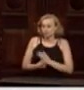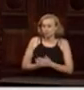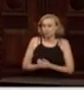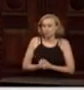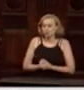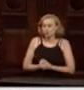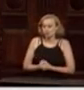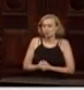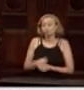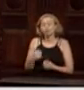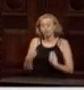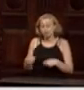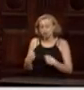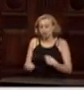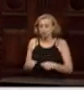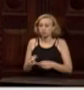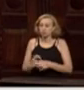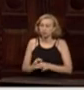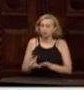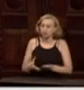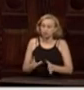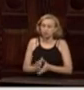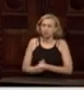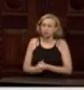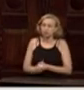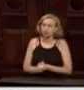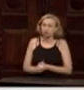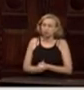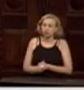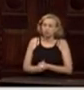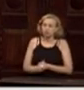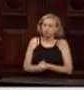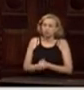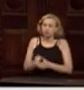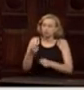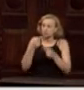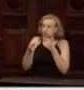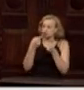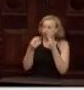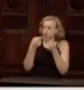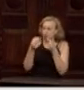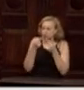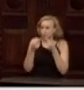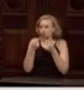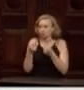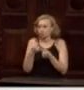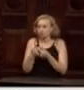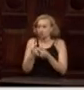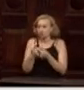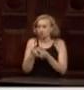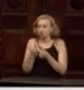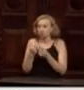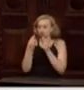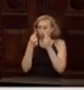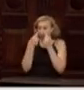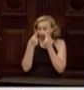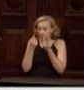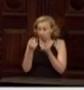Nós precisamos deixar de continuar discutindo apenas os efeitos e passar a ver quais